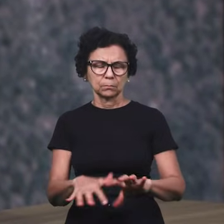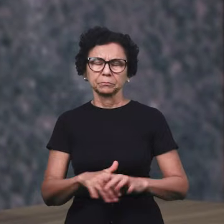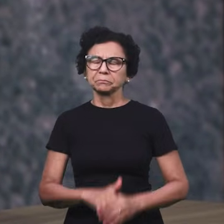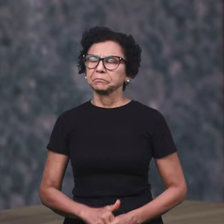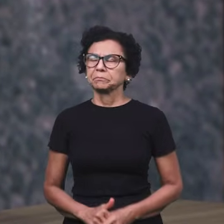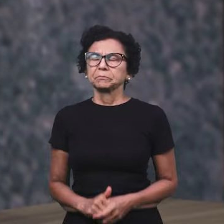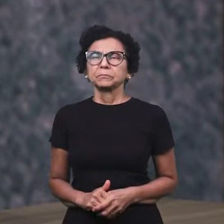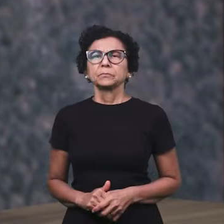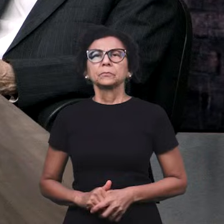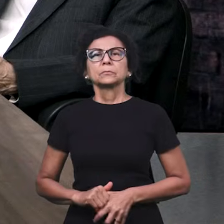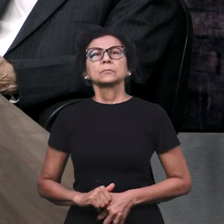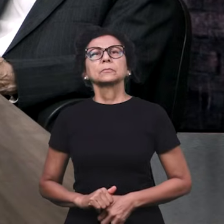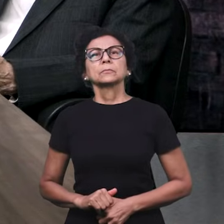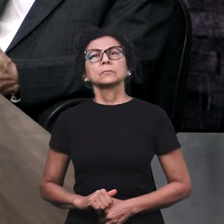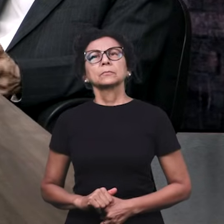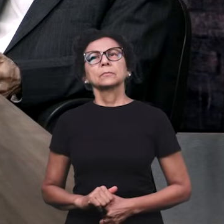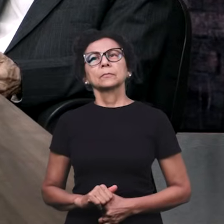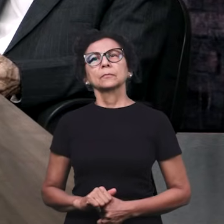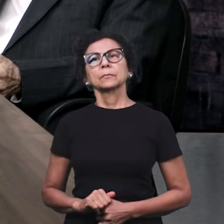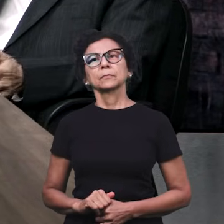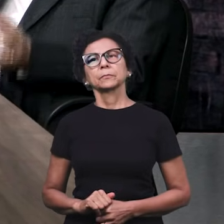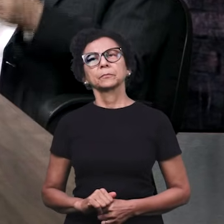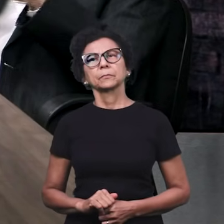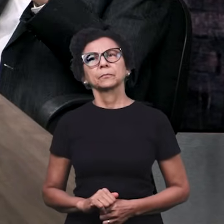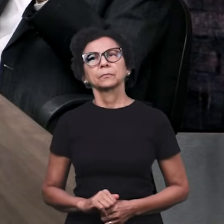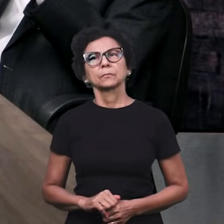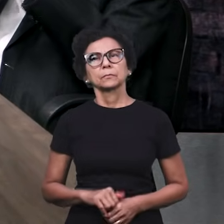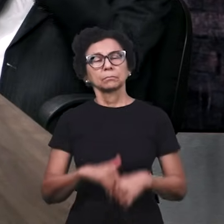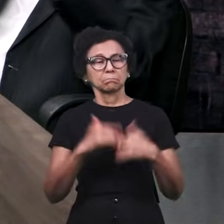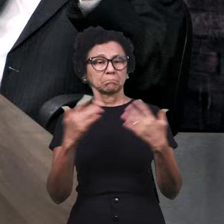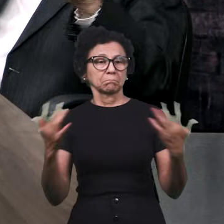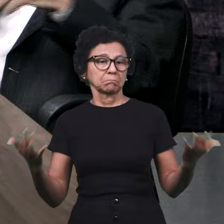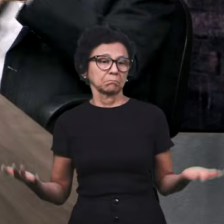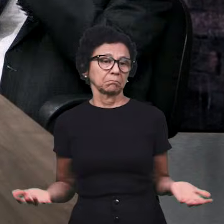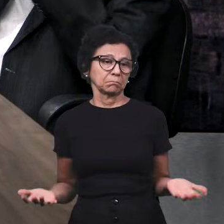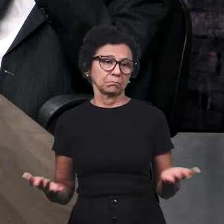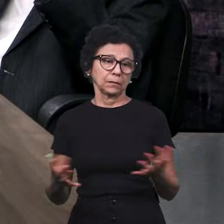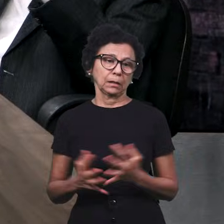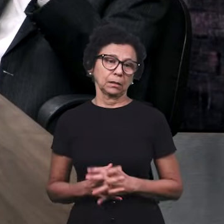outro. Perfeitamente. Então é isso, né? Então,